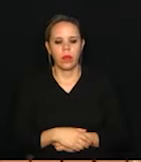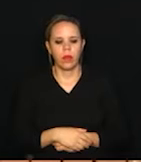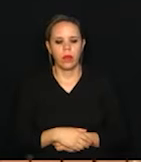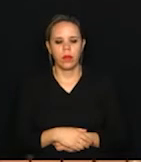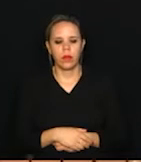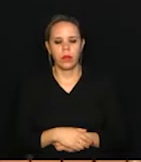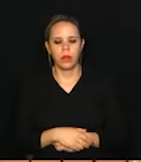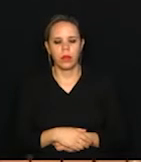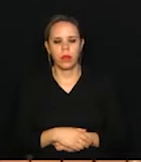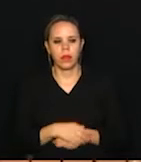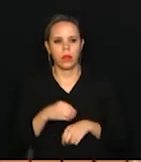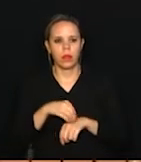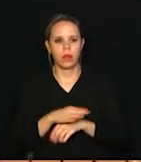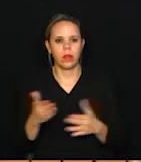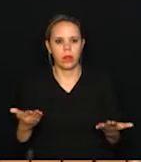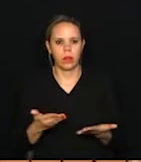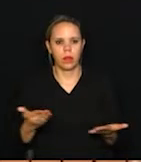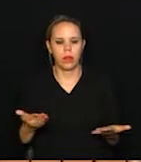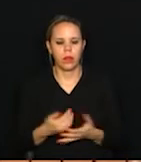Passo a palavra